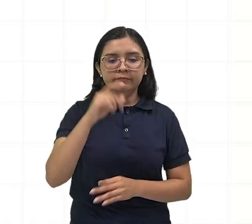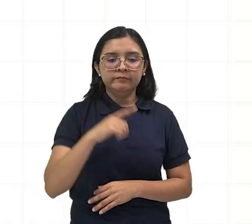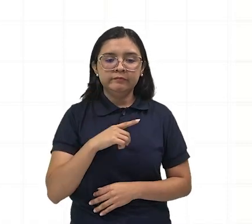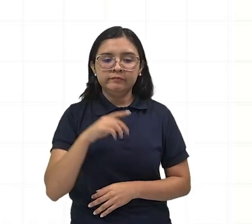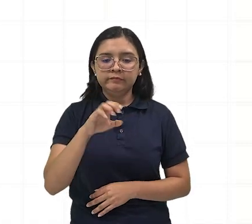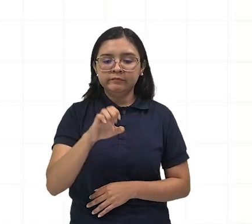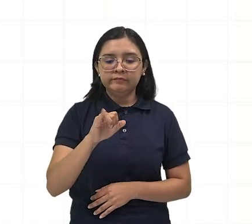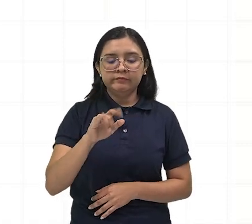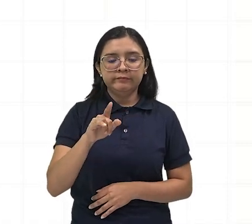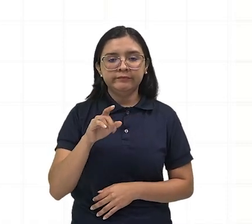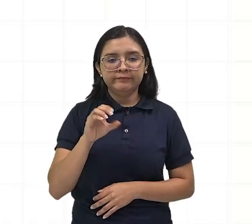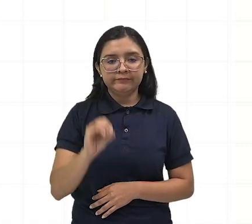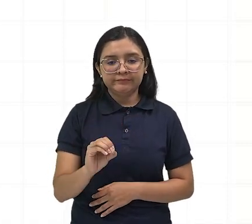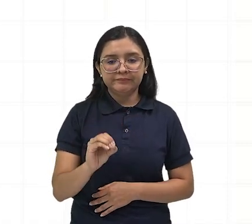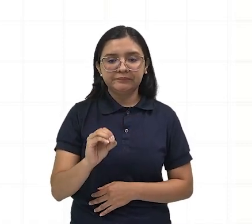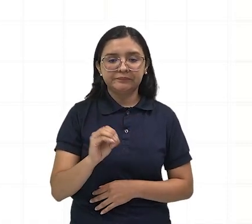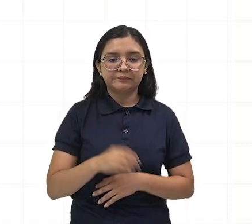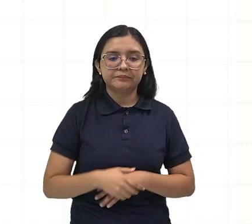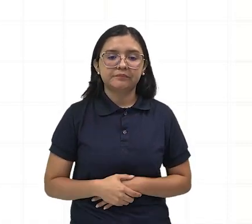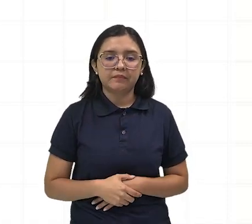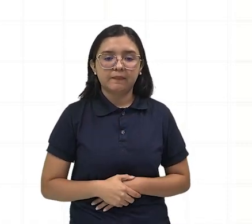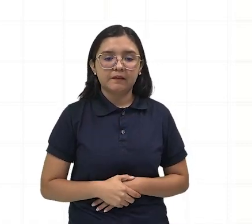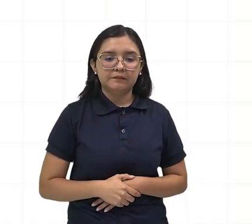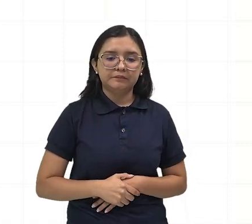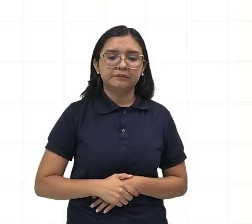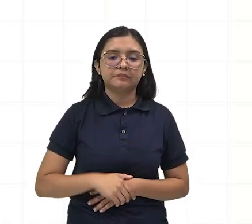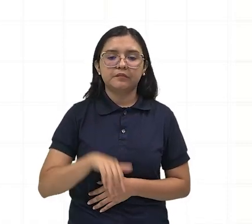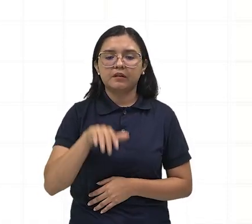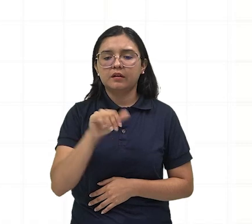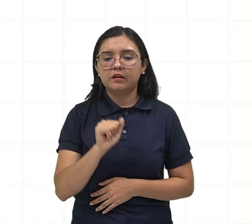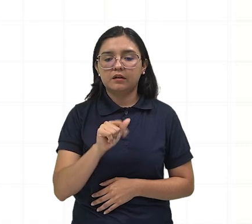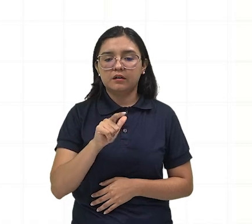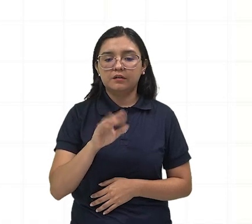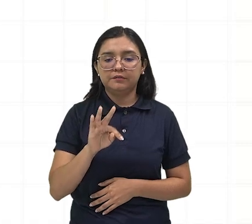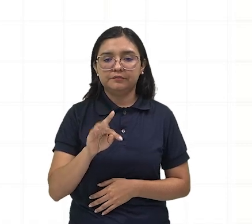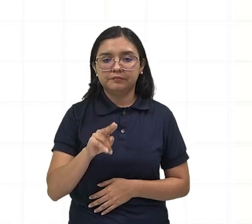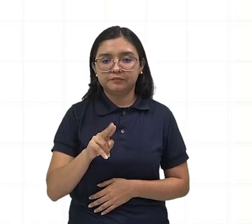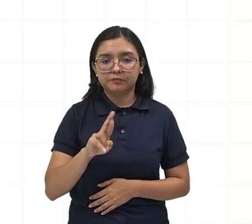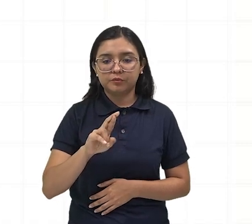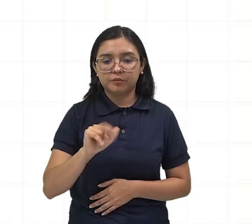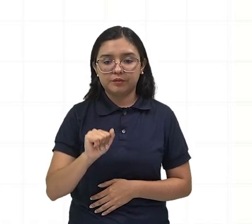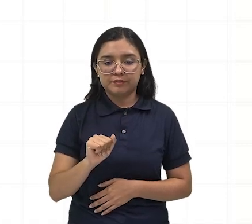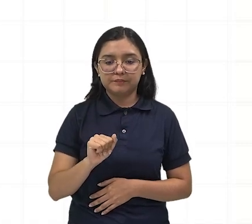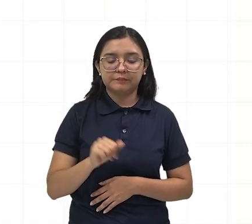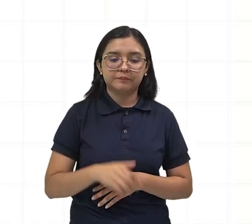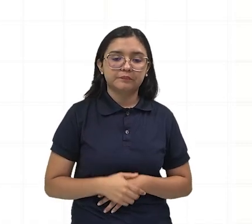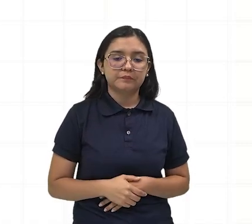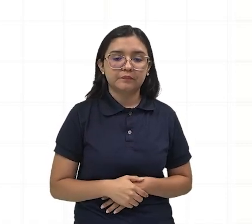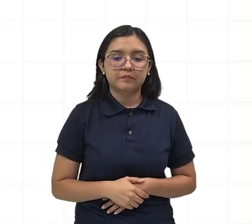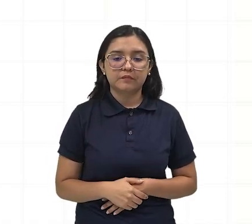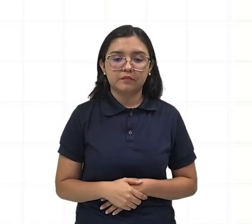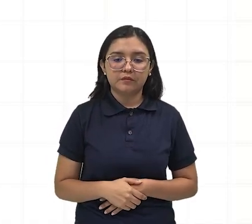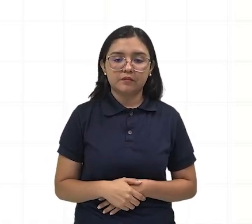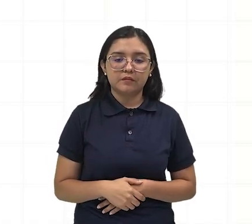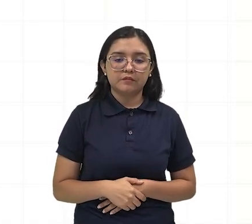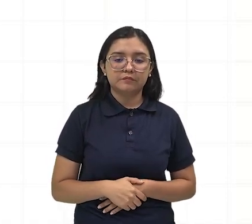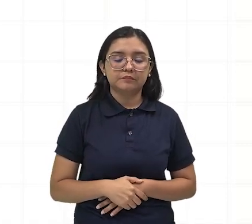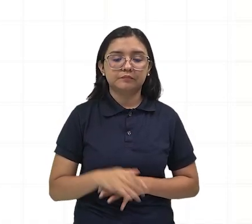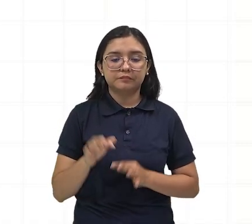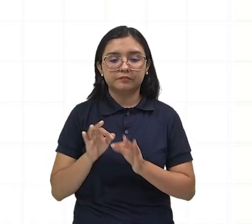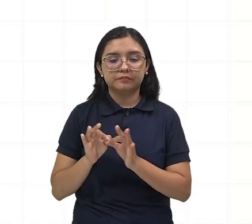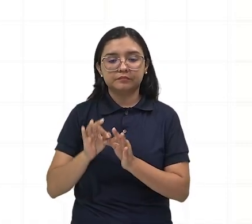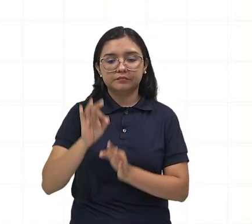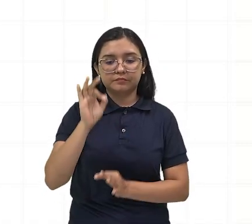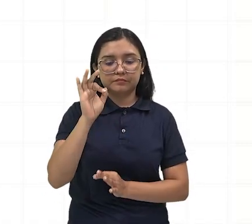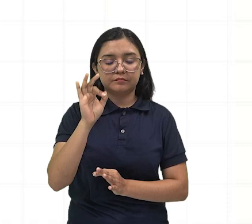o eixo. O que é a altura? A altura, nós vamos sempre lembrar, né, que é a